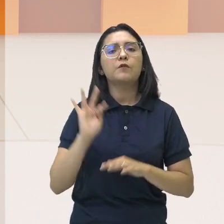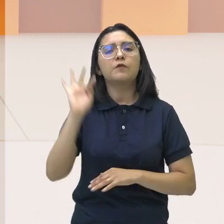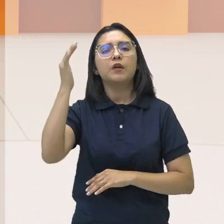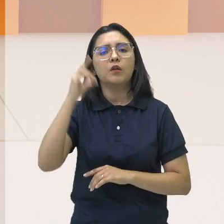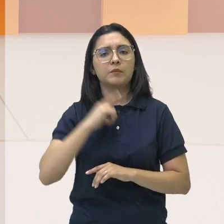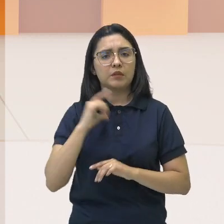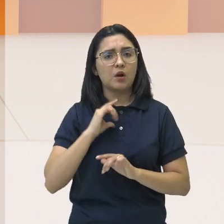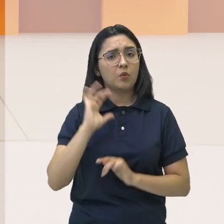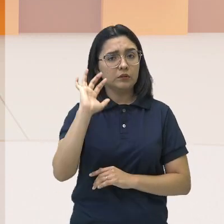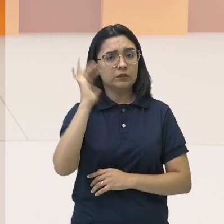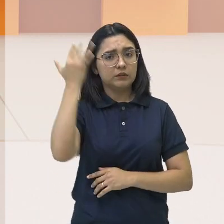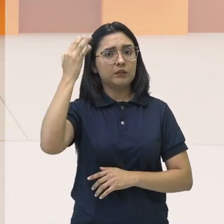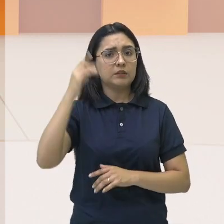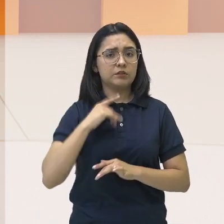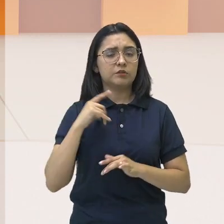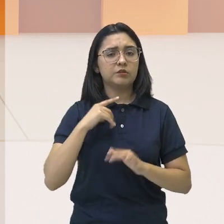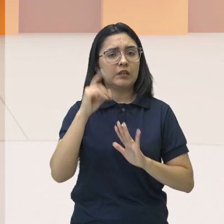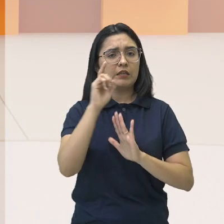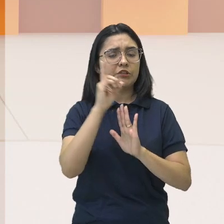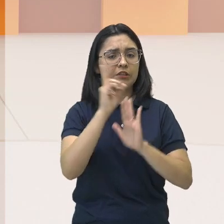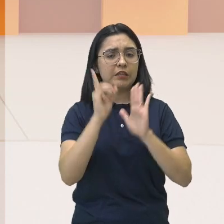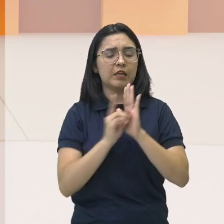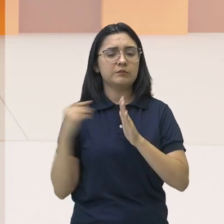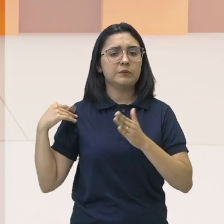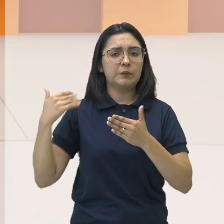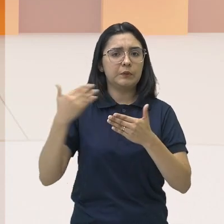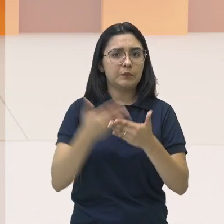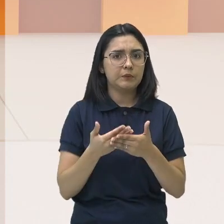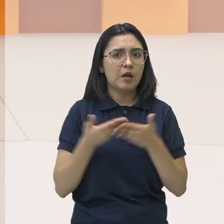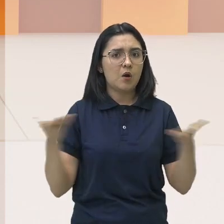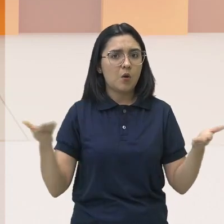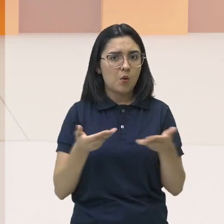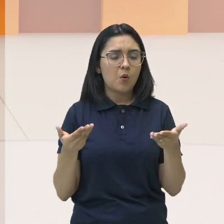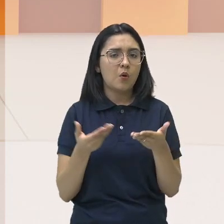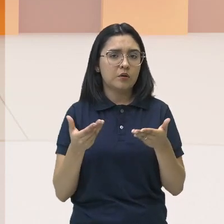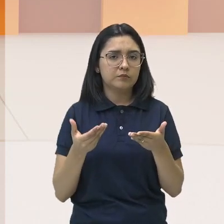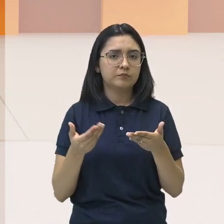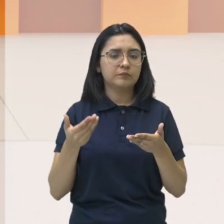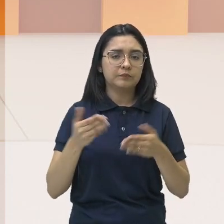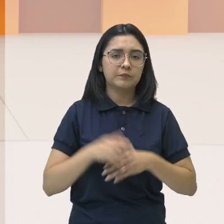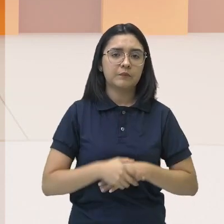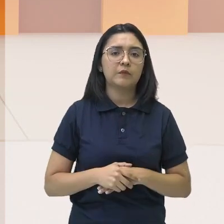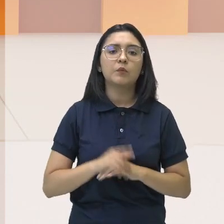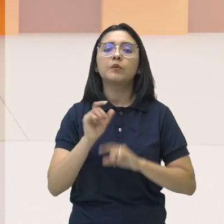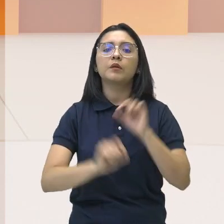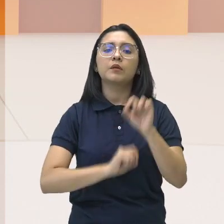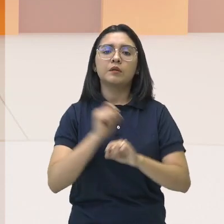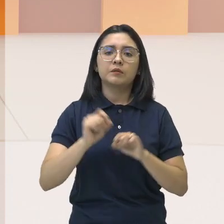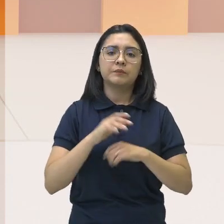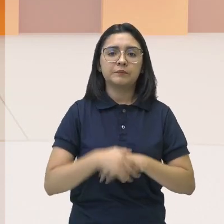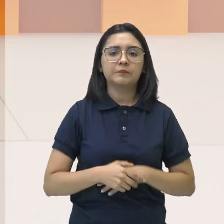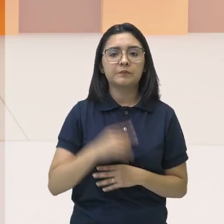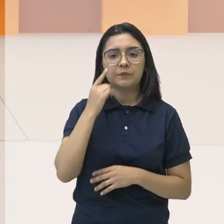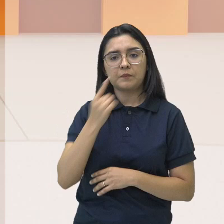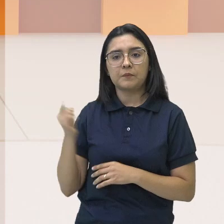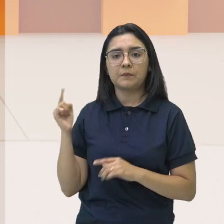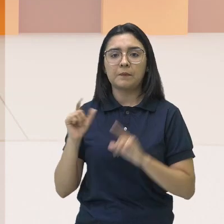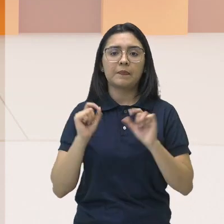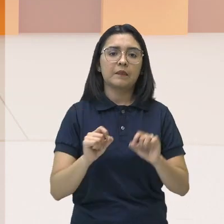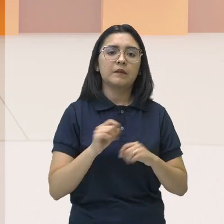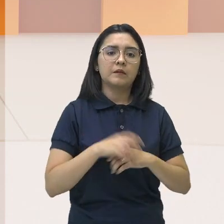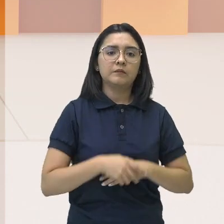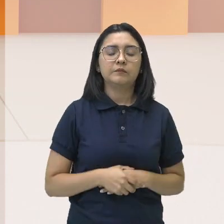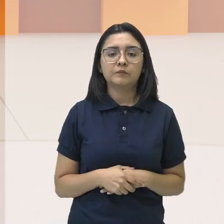tem acontecido nas últimas décadas e se intensificou recentemente, que é a precarização do emprego